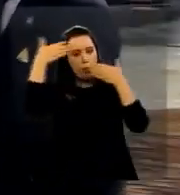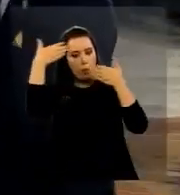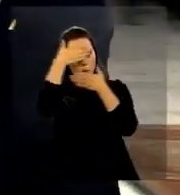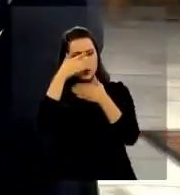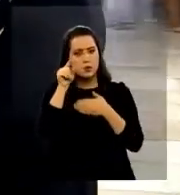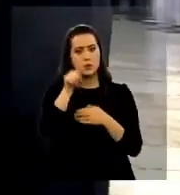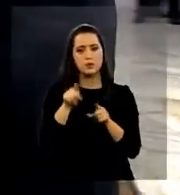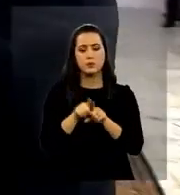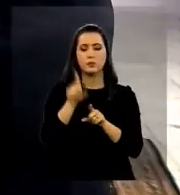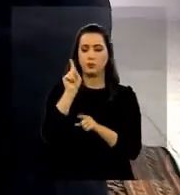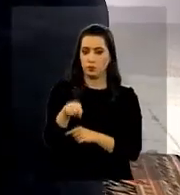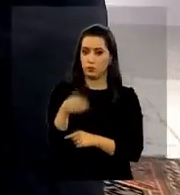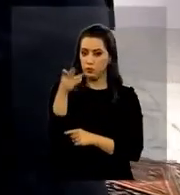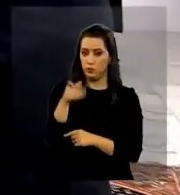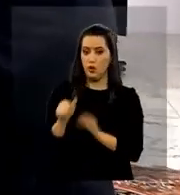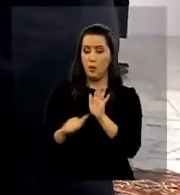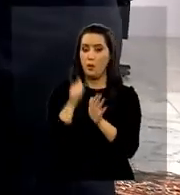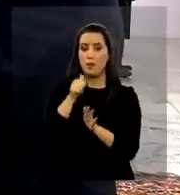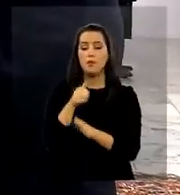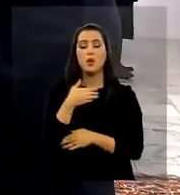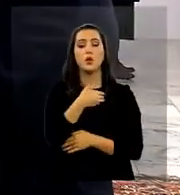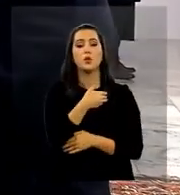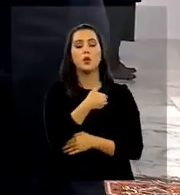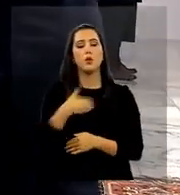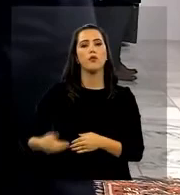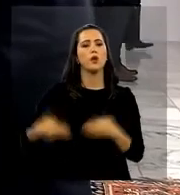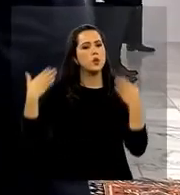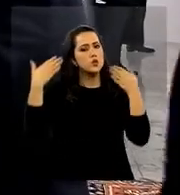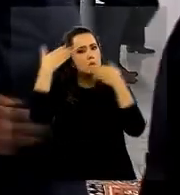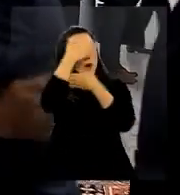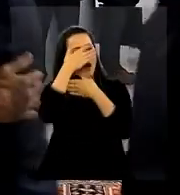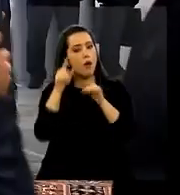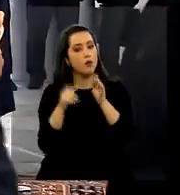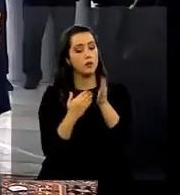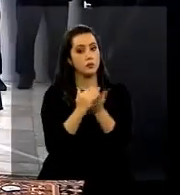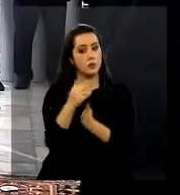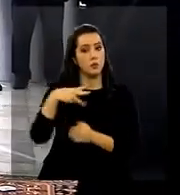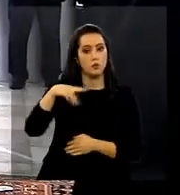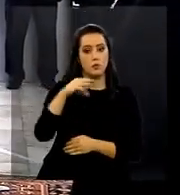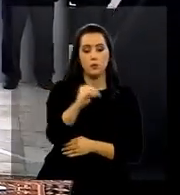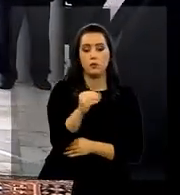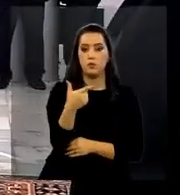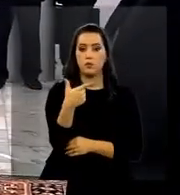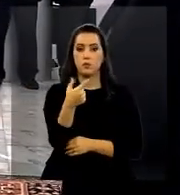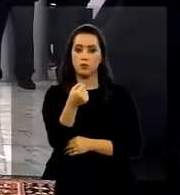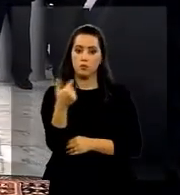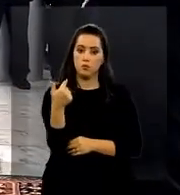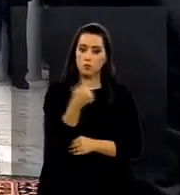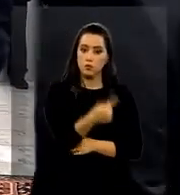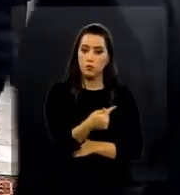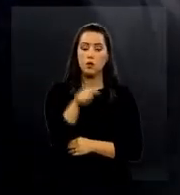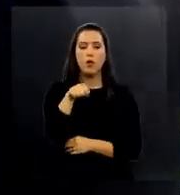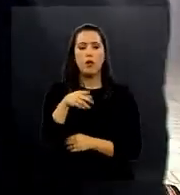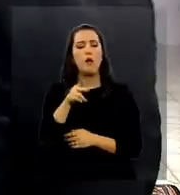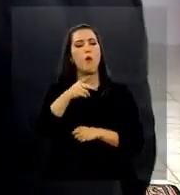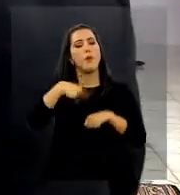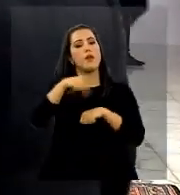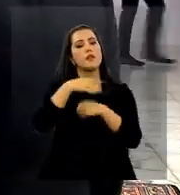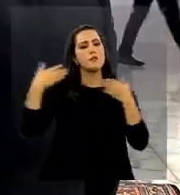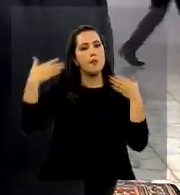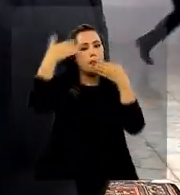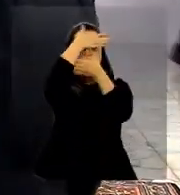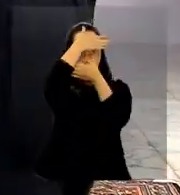Saadettin Al Othmani, primeiro-ministro de Marrocos desde março de 2017. Marrocos tem mais